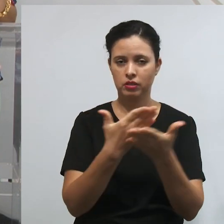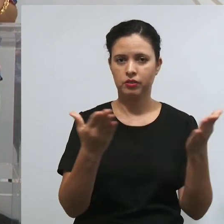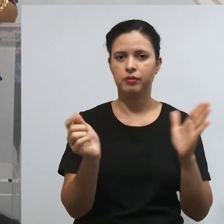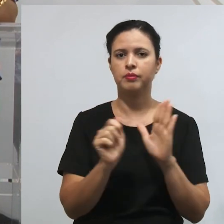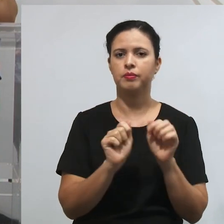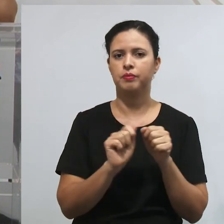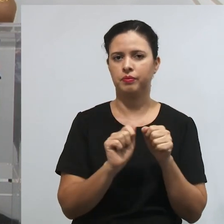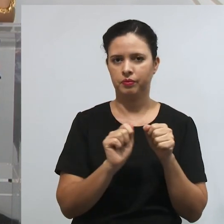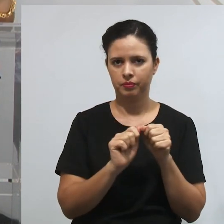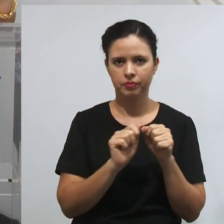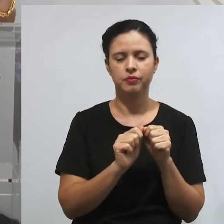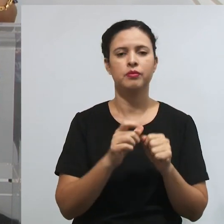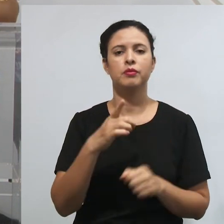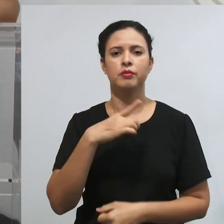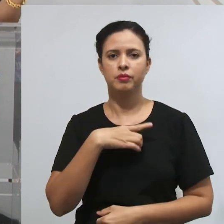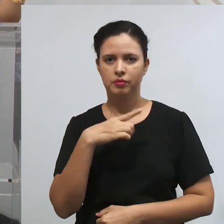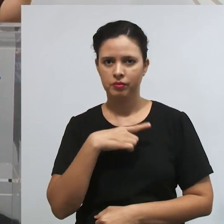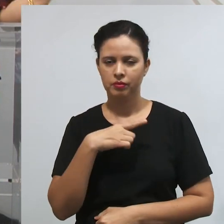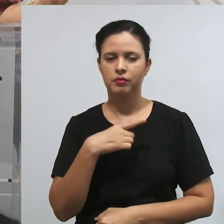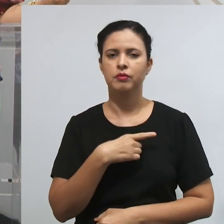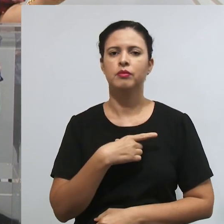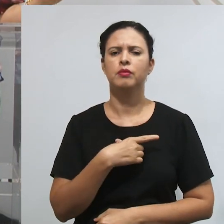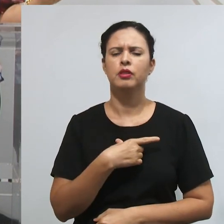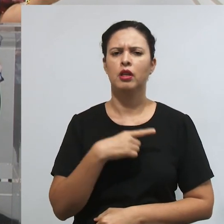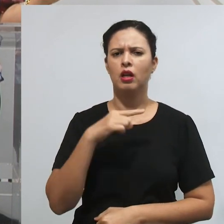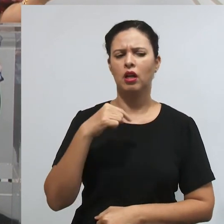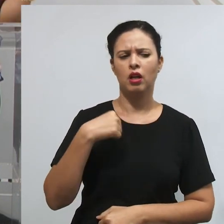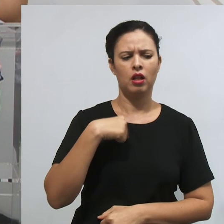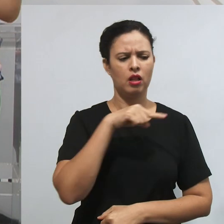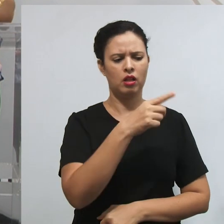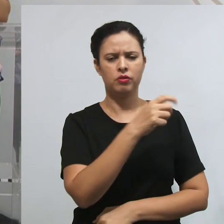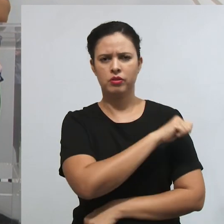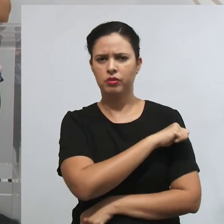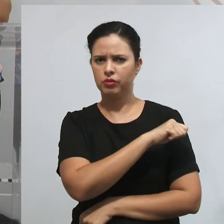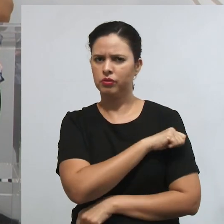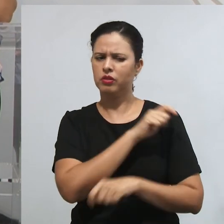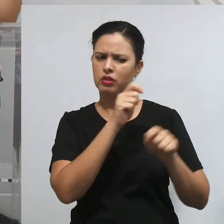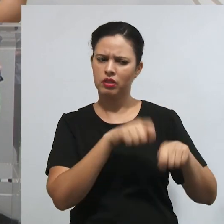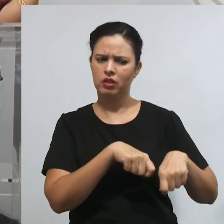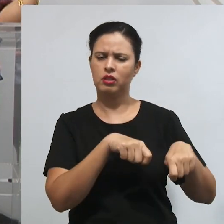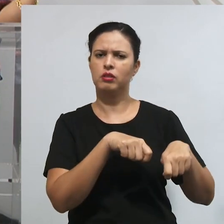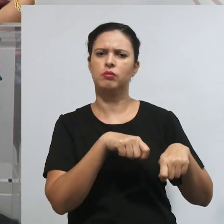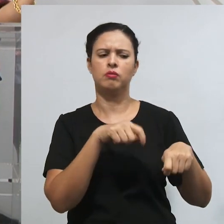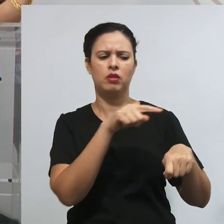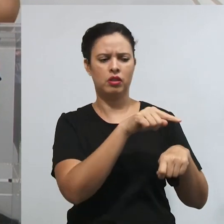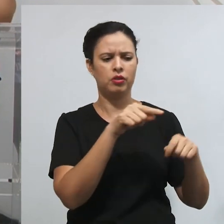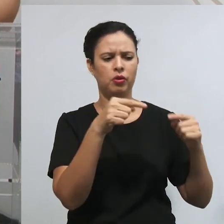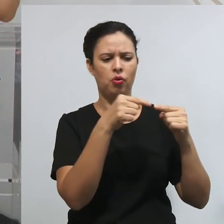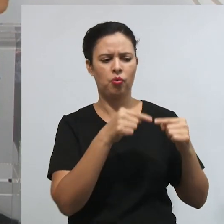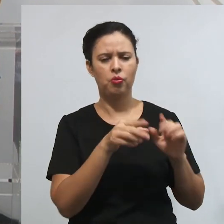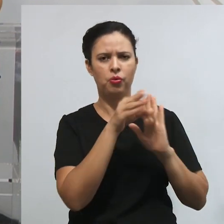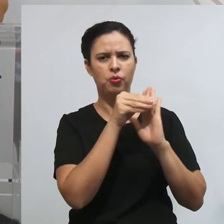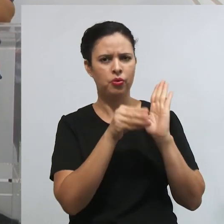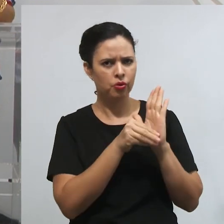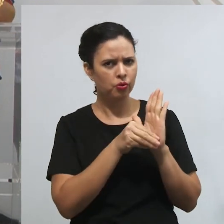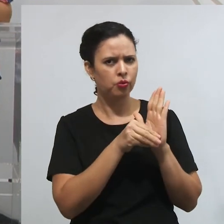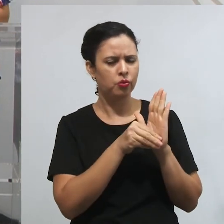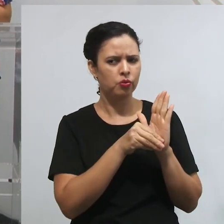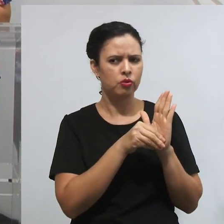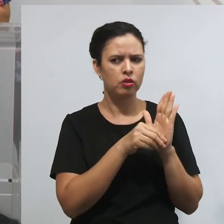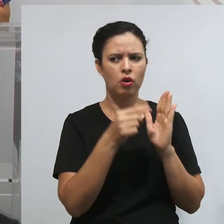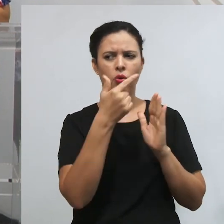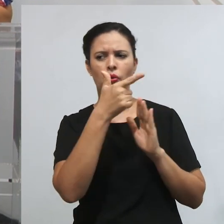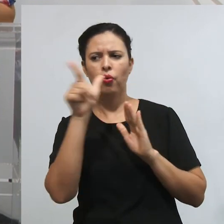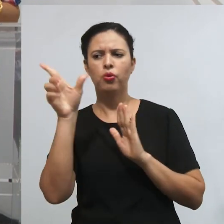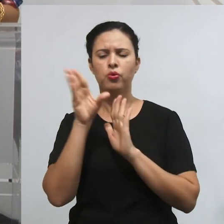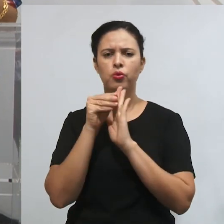fazer. Você terá. Será que vai dar certo com meus alunos? Será que esse conteúdo é melhor que aquele outro? Será que eu posso intercalar esse conteúdo com